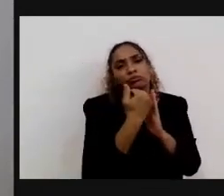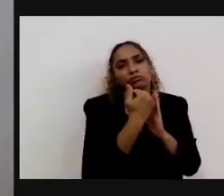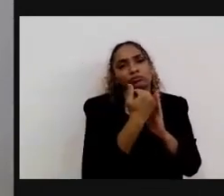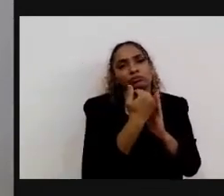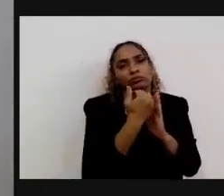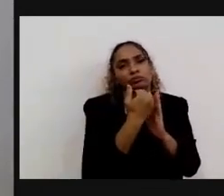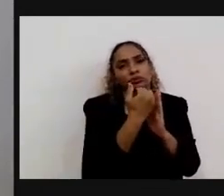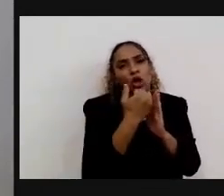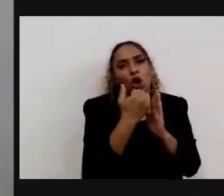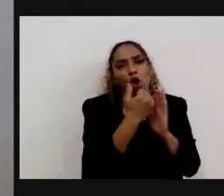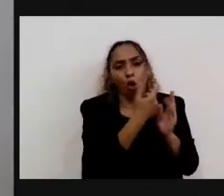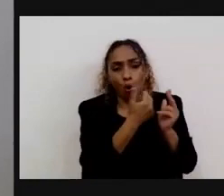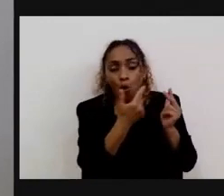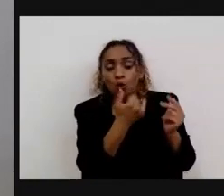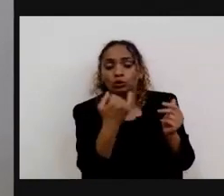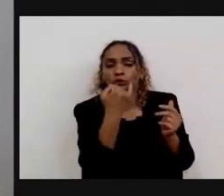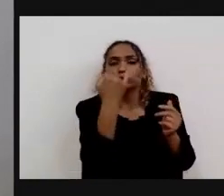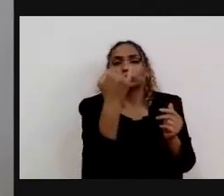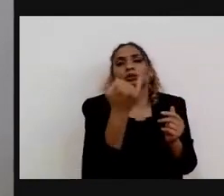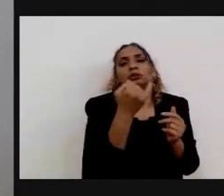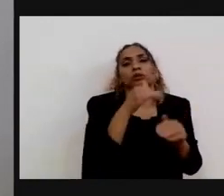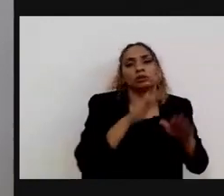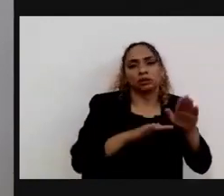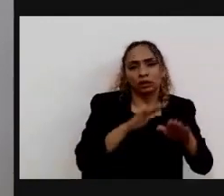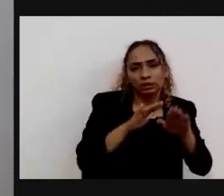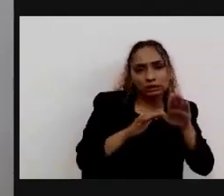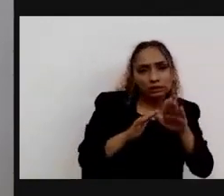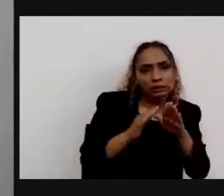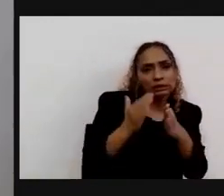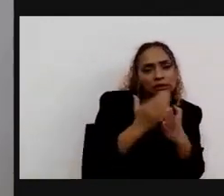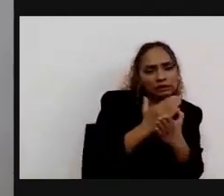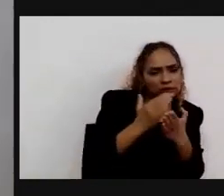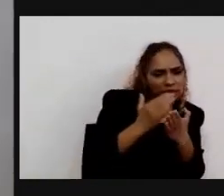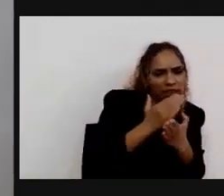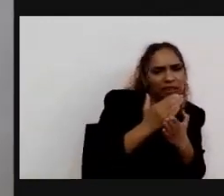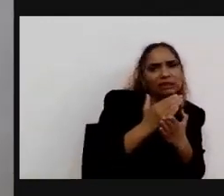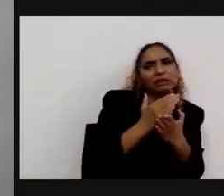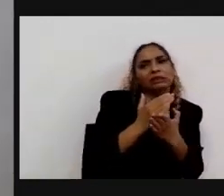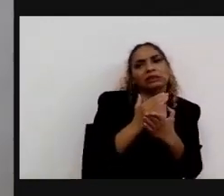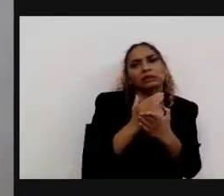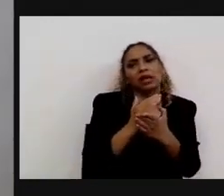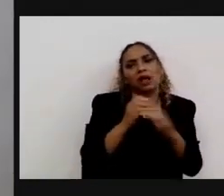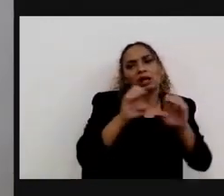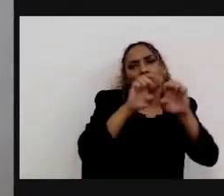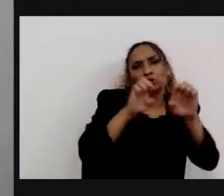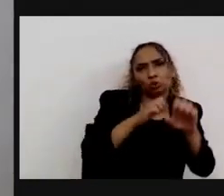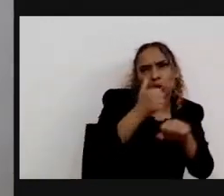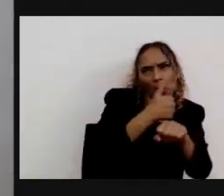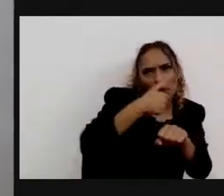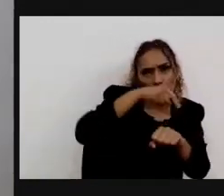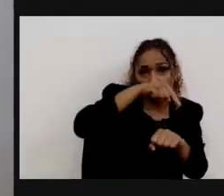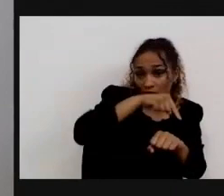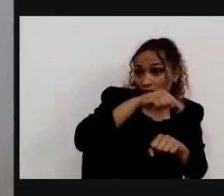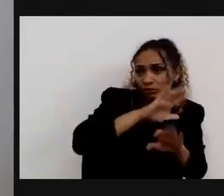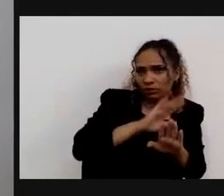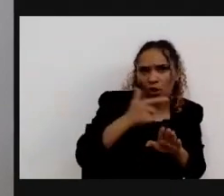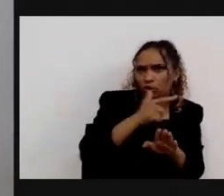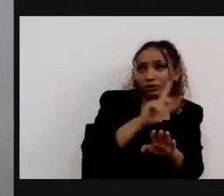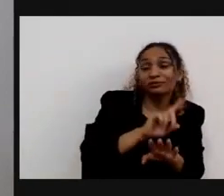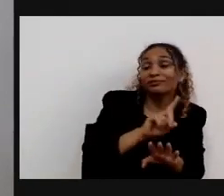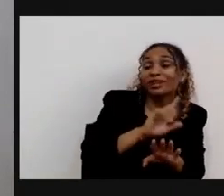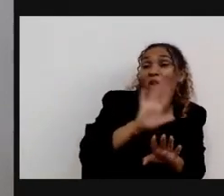são importantes e às vezes é um cabo de guerra que a gente perde o melhor modelo seria esse conseguimos não mas a gente